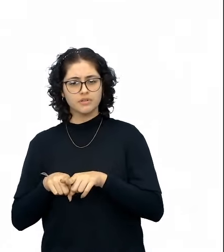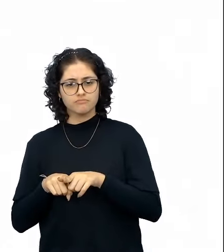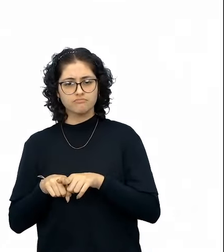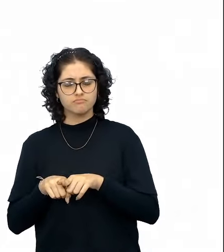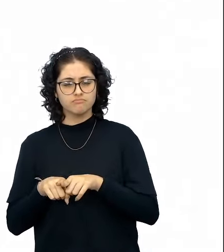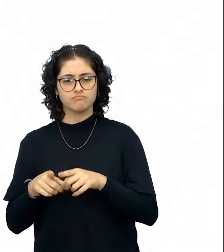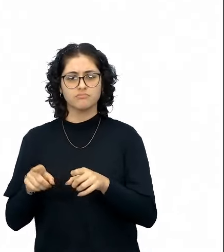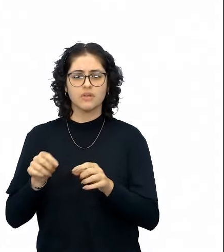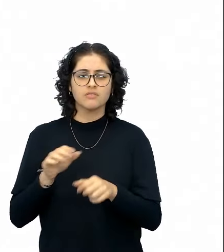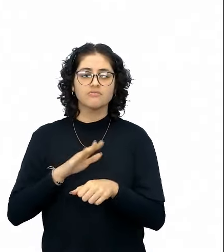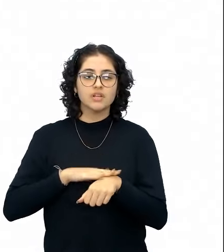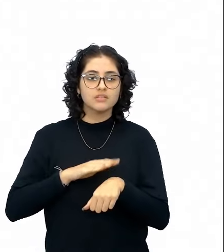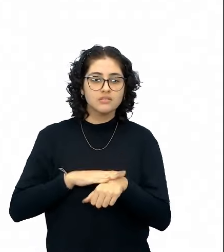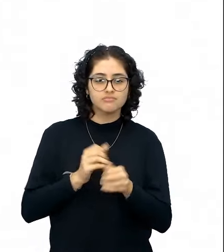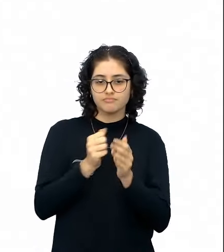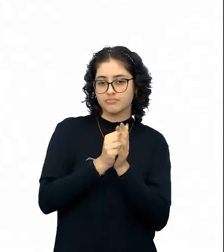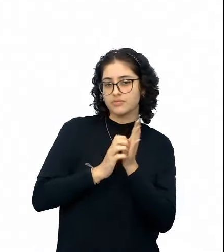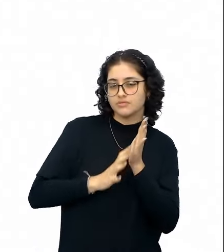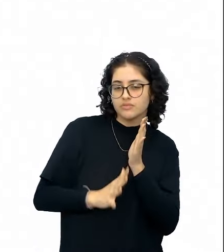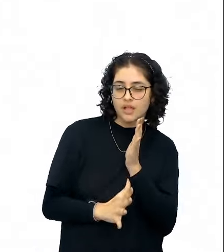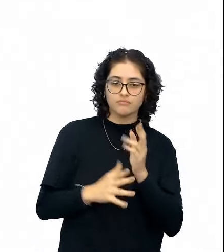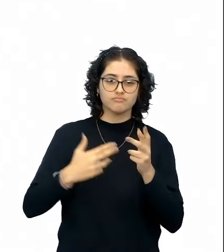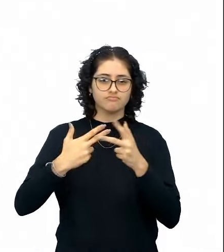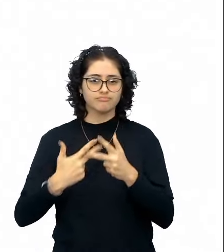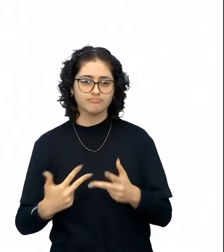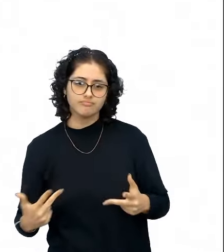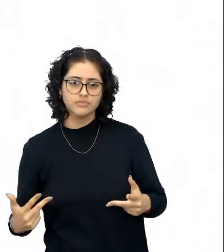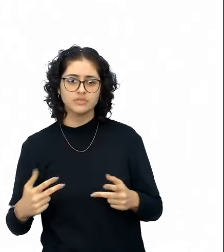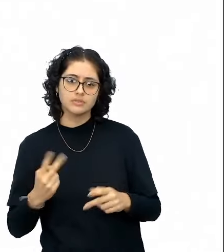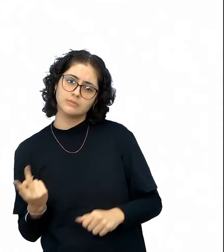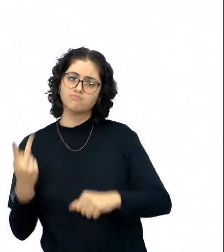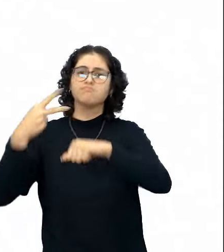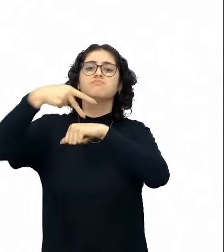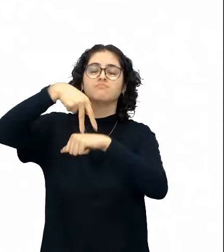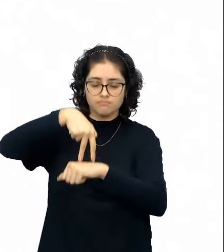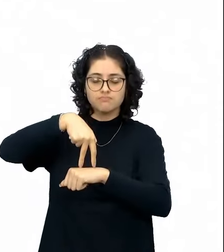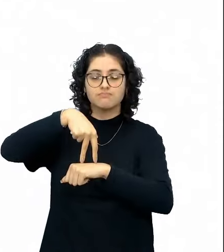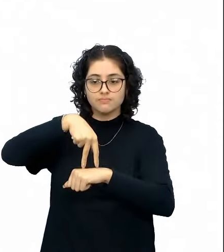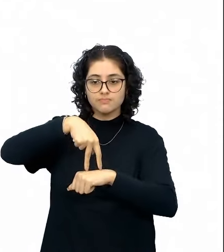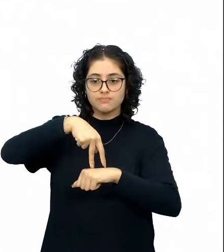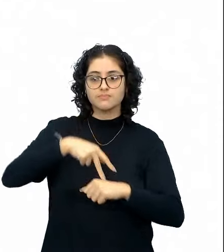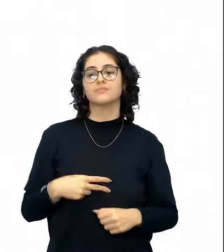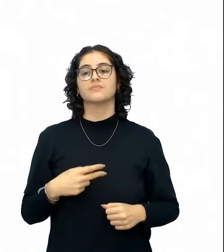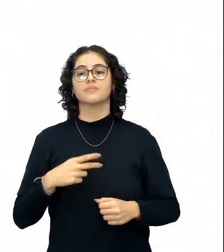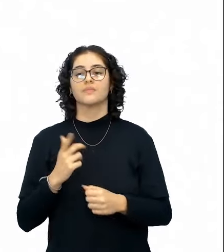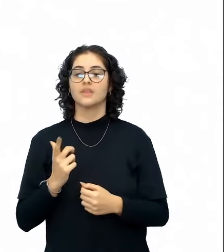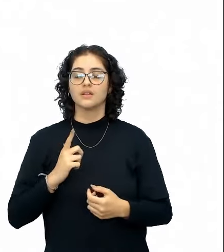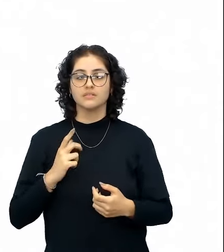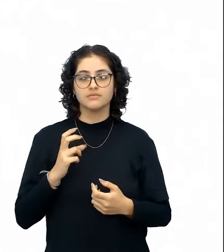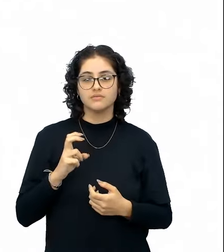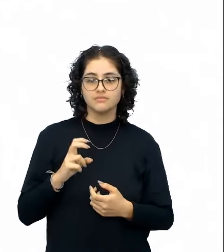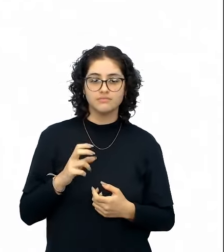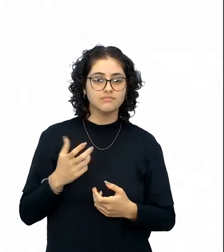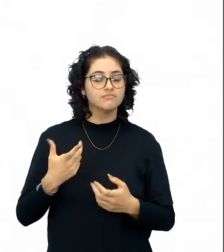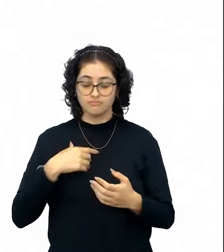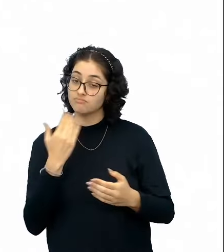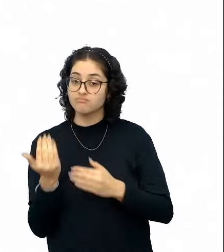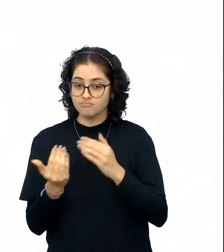essa atividade, essa situação de protagonista. Duração, pode durar semanas ou meses, dependendo do